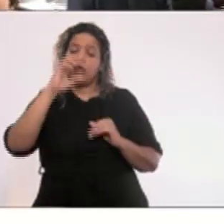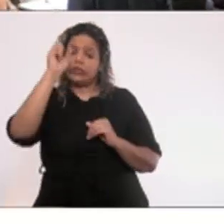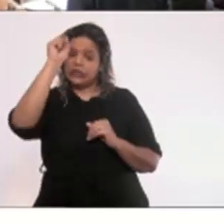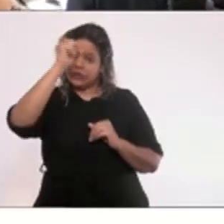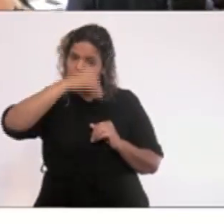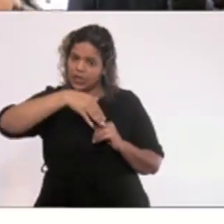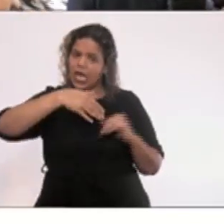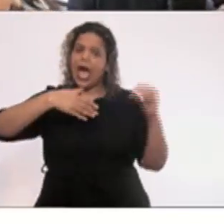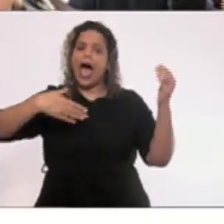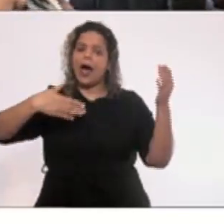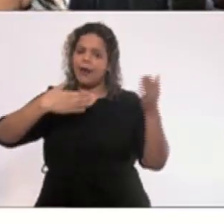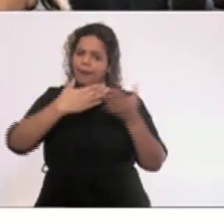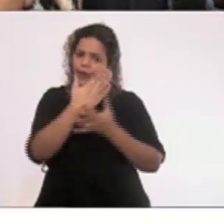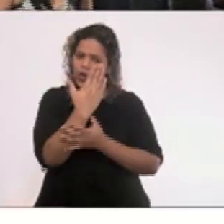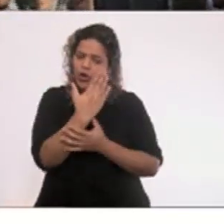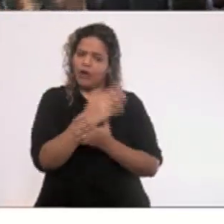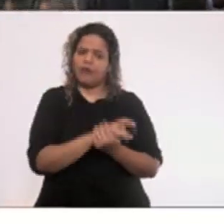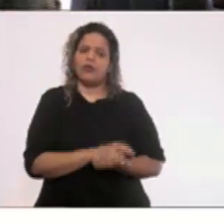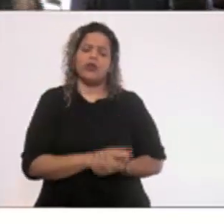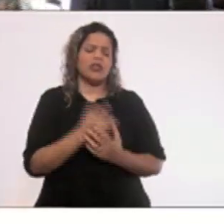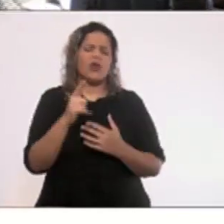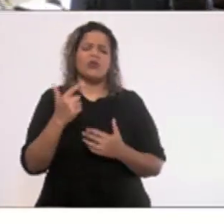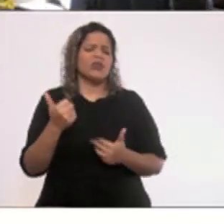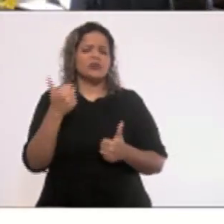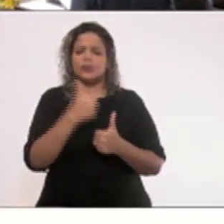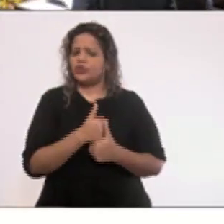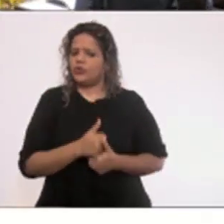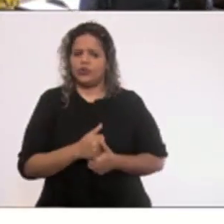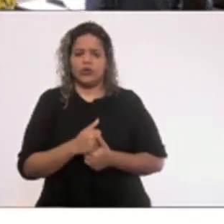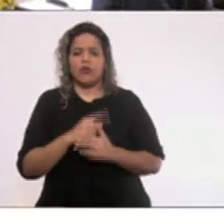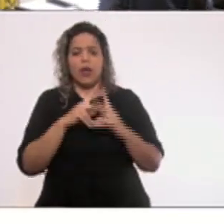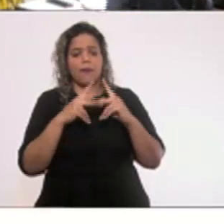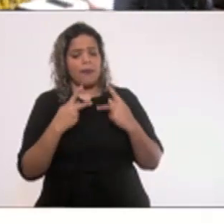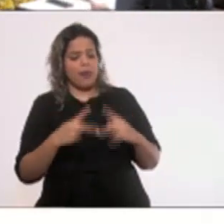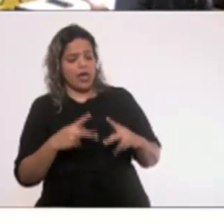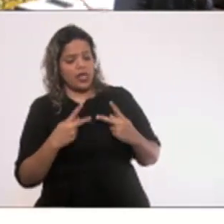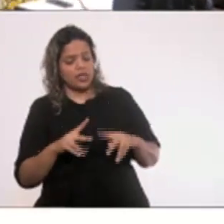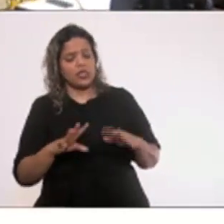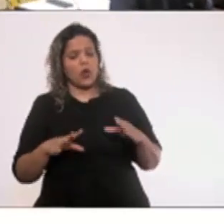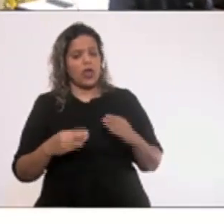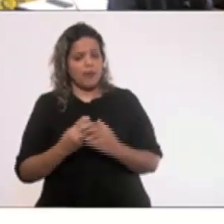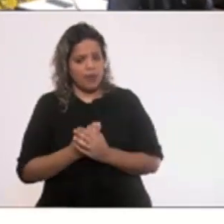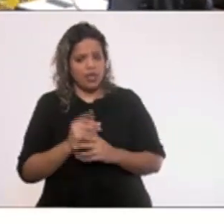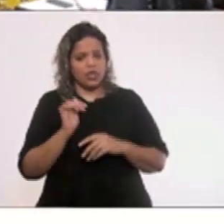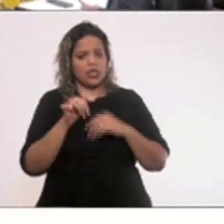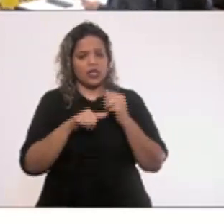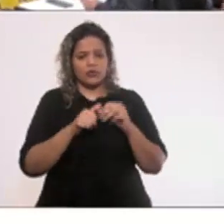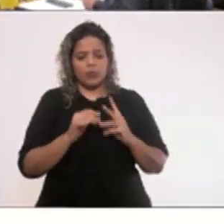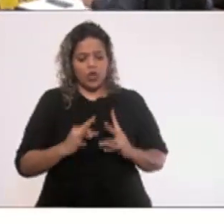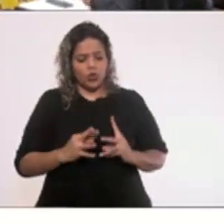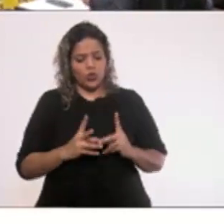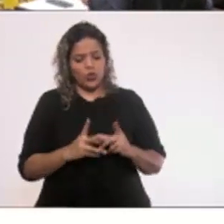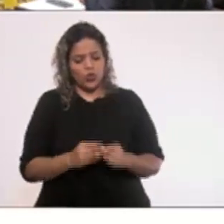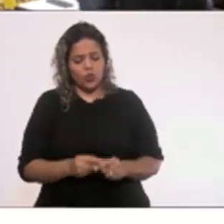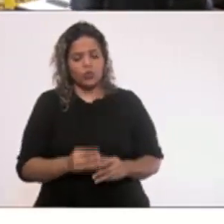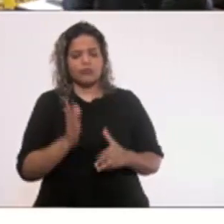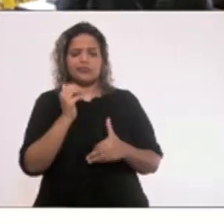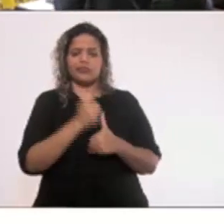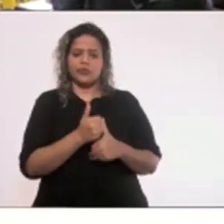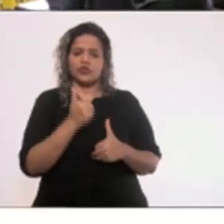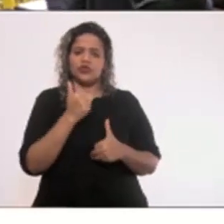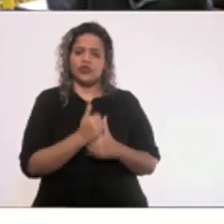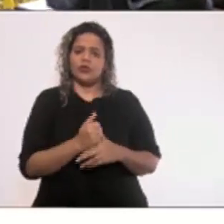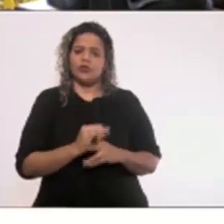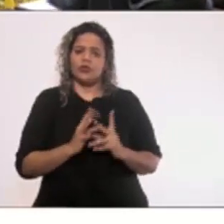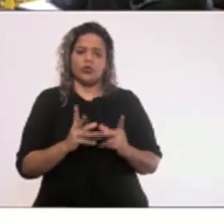aprova. Aprova. Não tem substitutivo. Ele deu um parecer com emendas, transformando tudo que o substitutivo tinha,